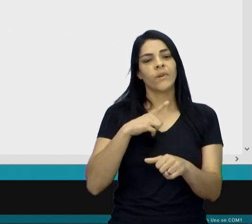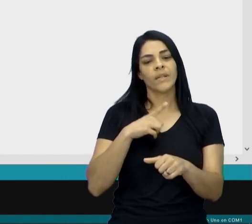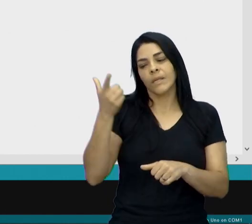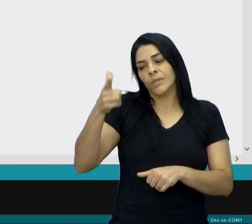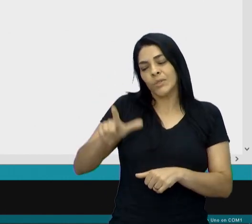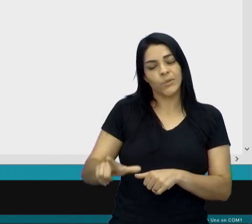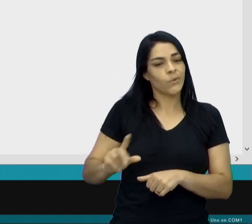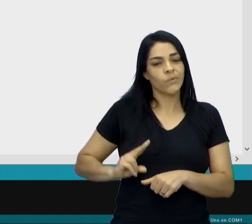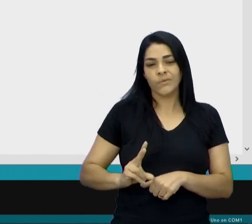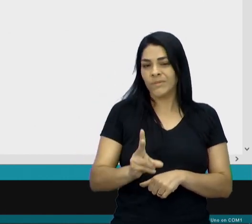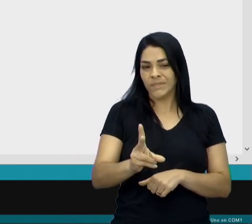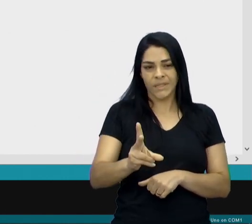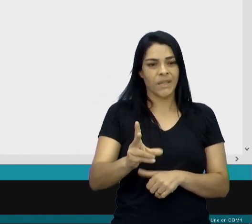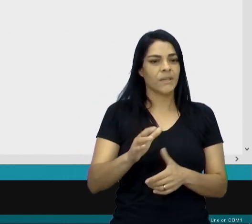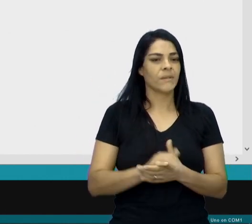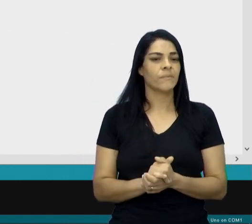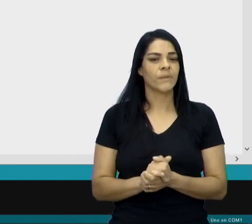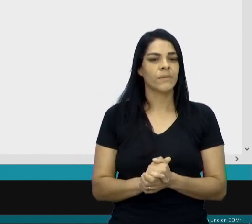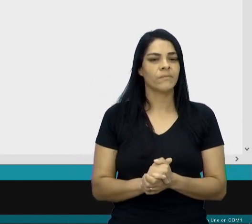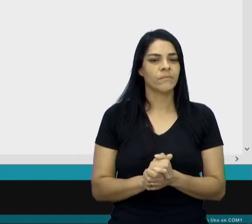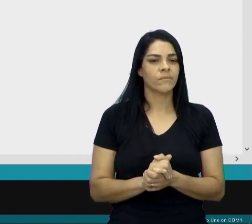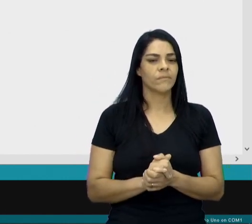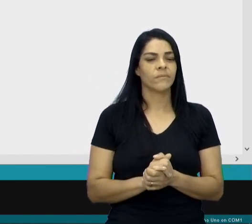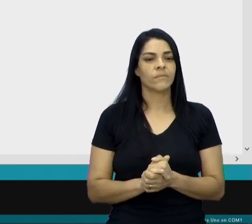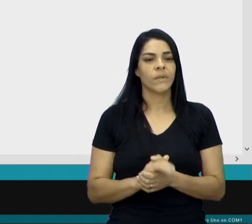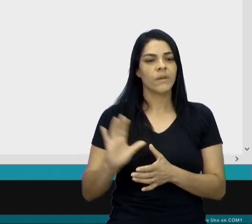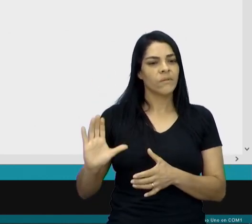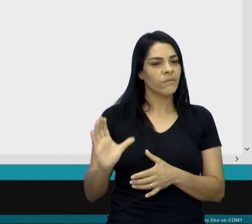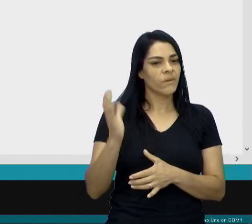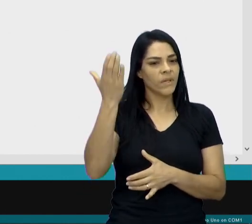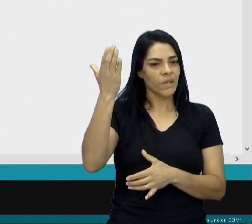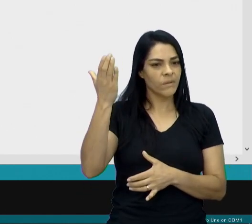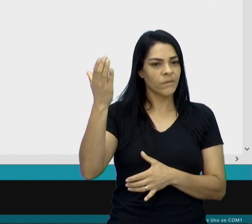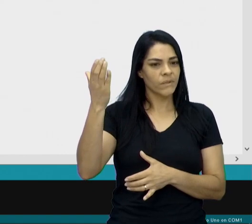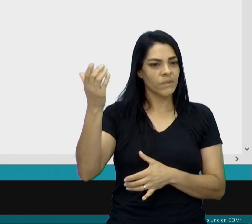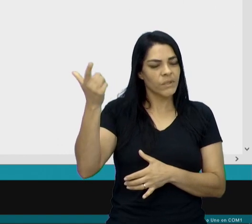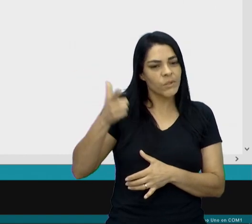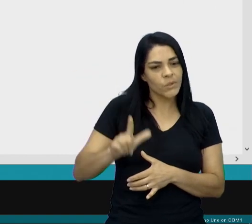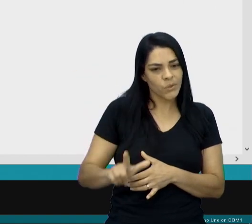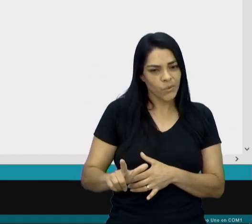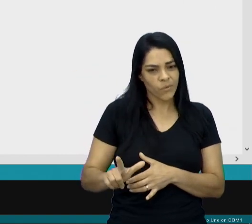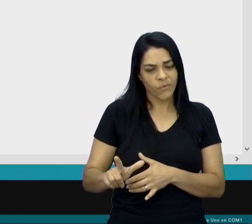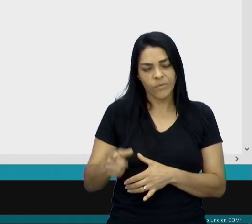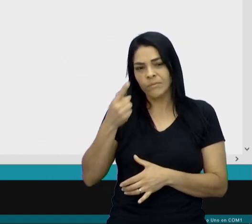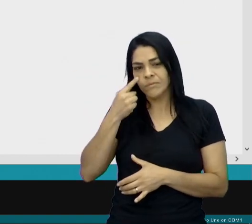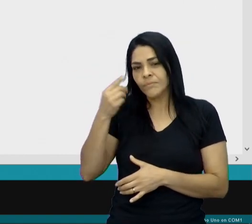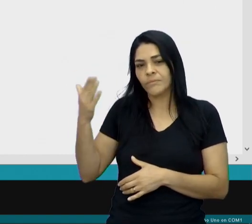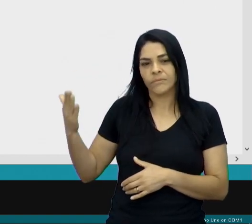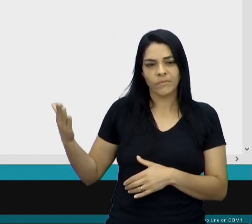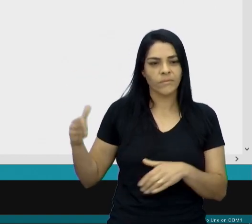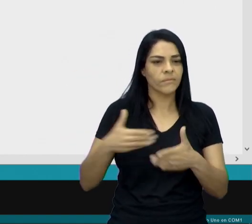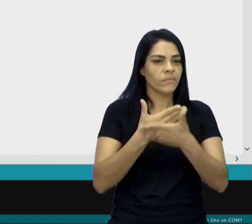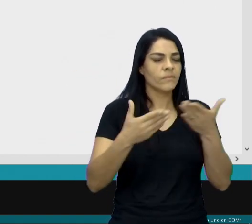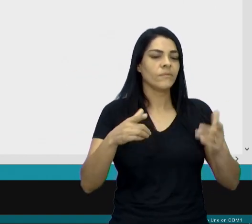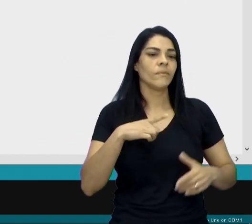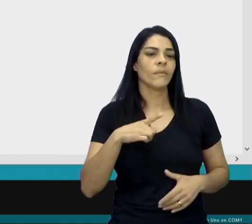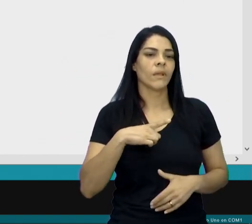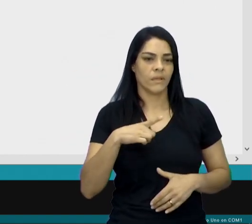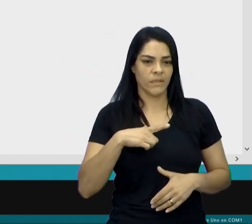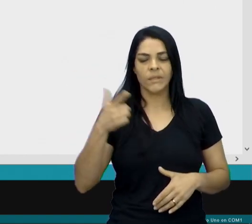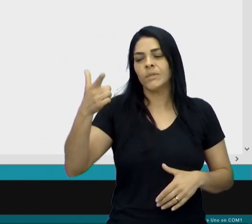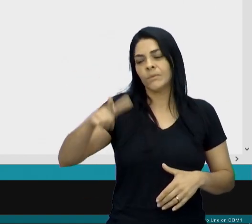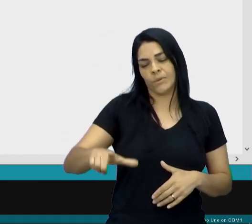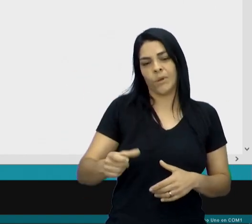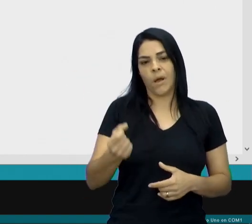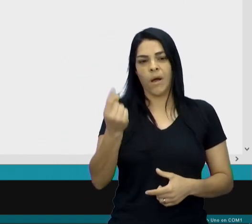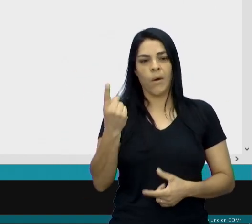escrever o comando void loop é onde vão acontecer as repetições. Nesse caso aqui, a gente vai ter algumas